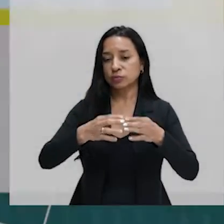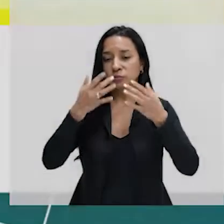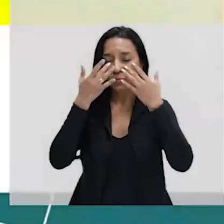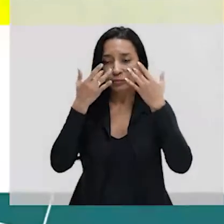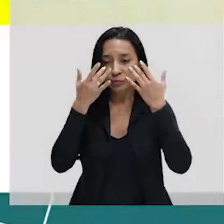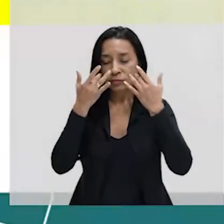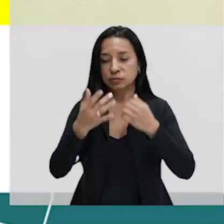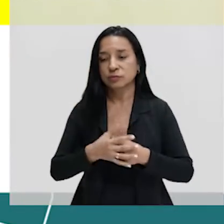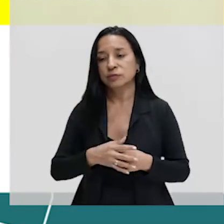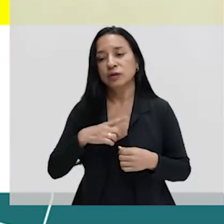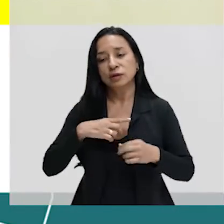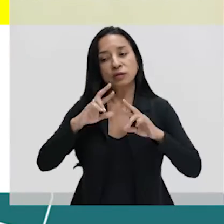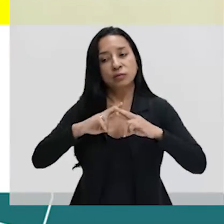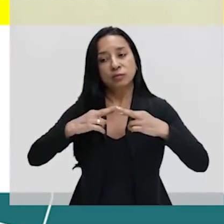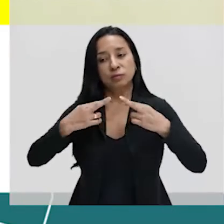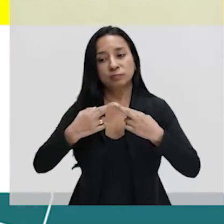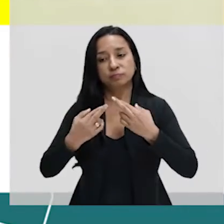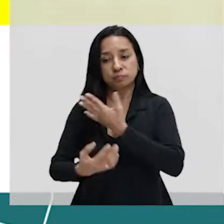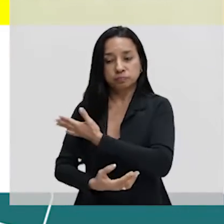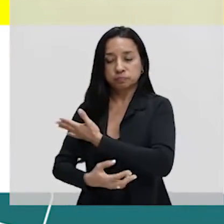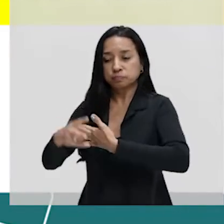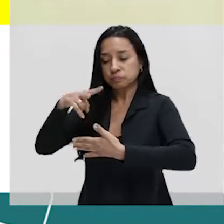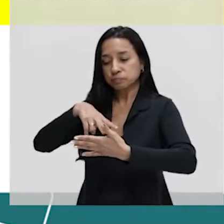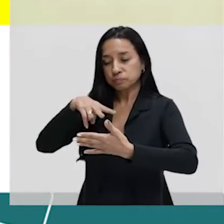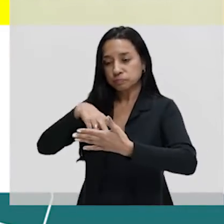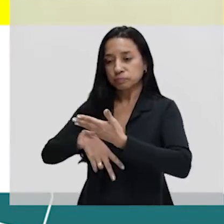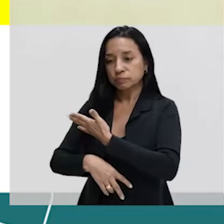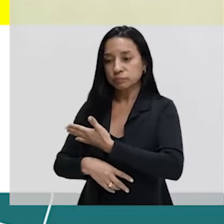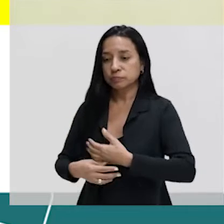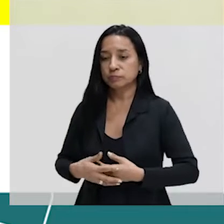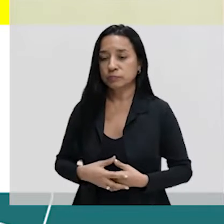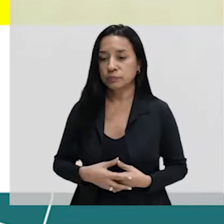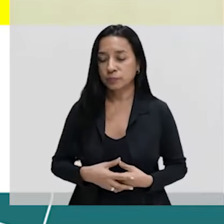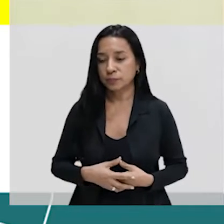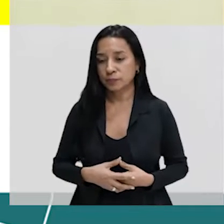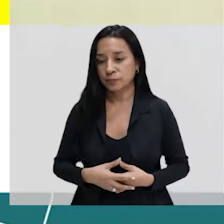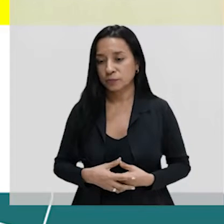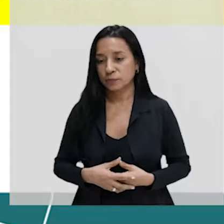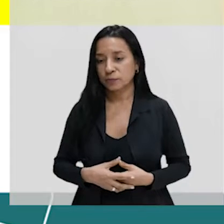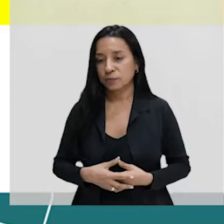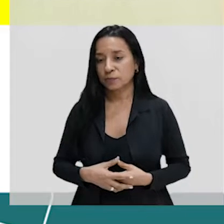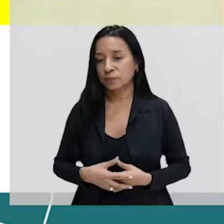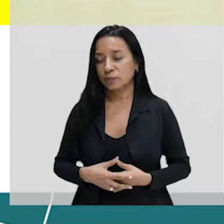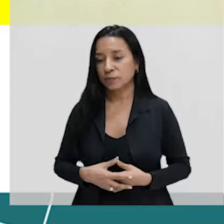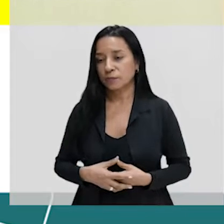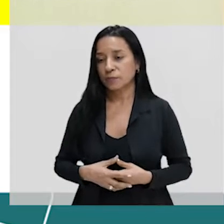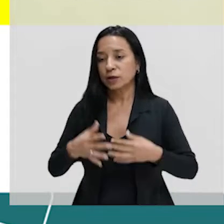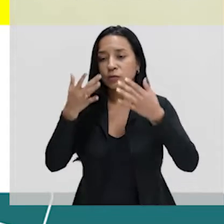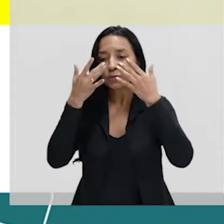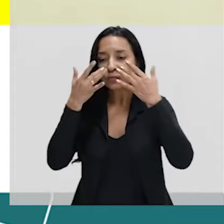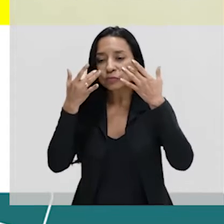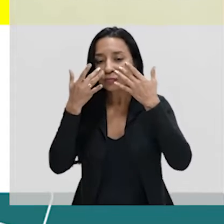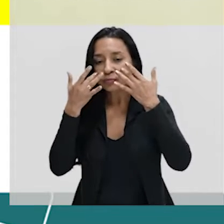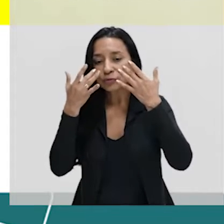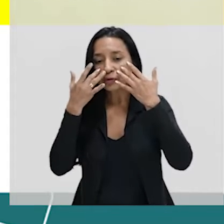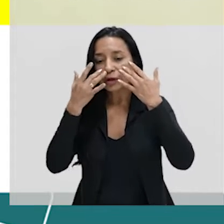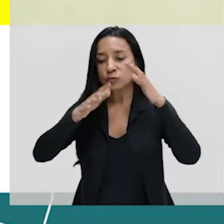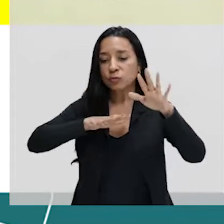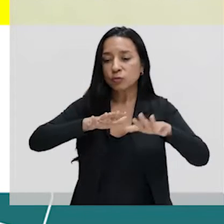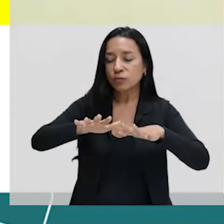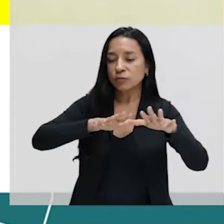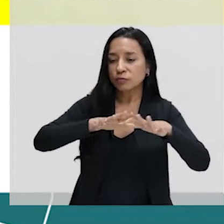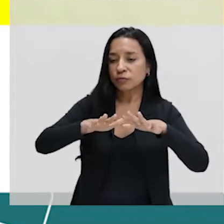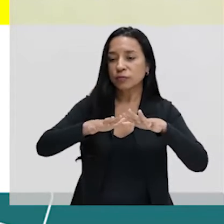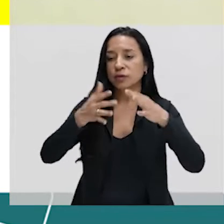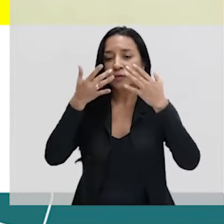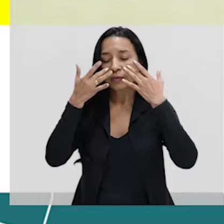Houve uma reunião do Conselho Deliberativo em Minas Gerais. Em 2014, teatro de rua, não um grupo, mas o movimento do teatro de rua